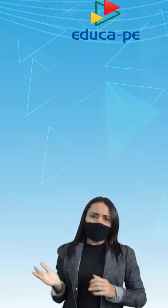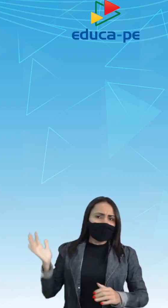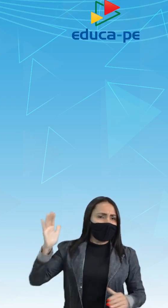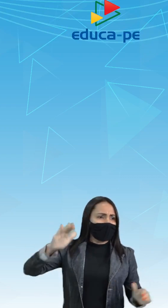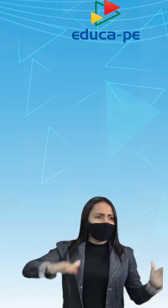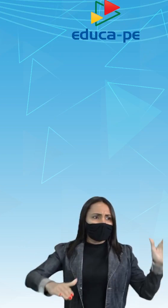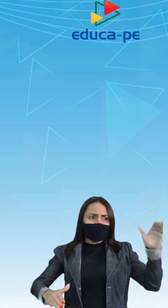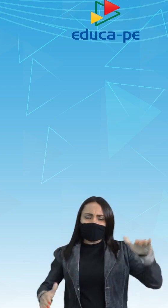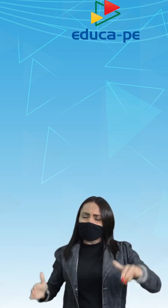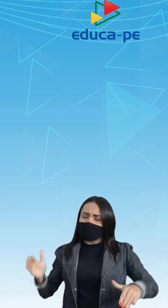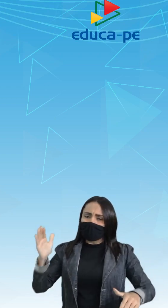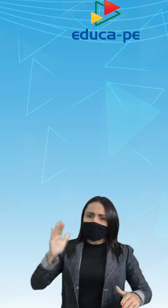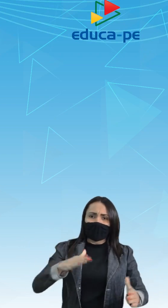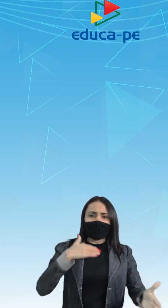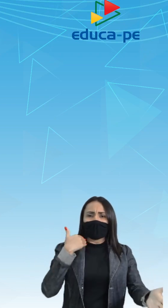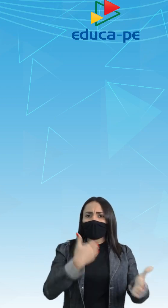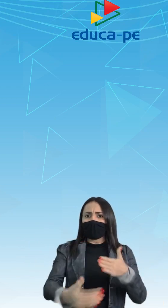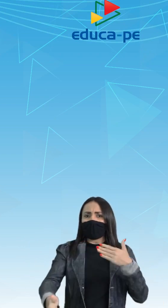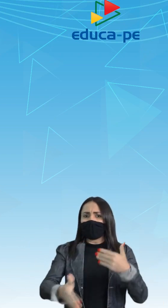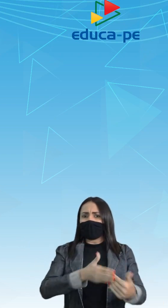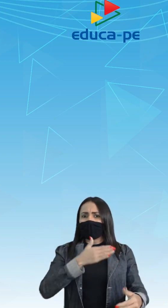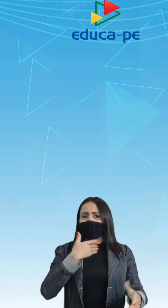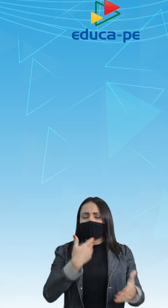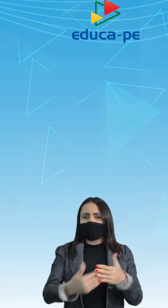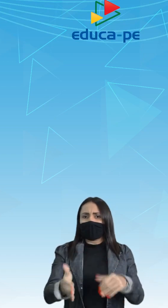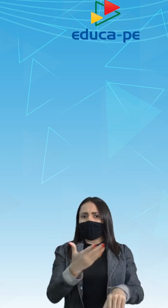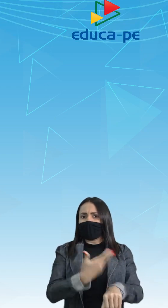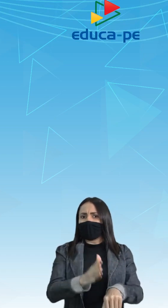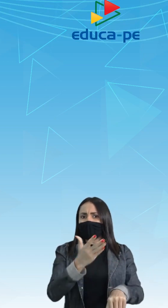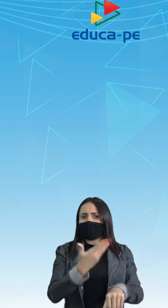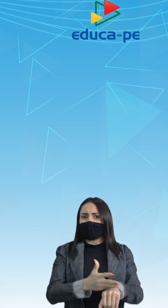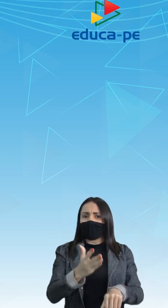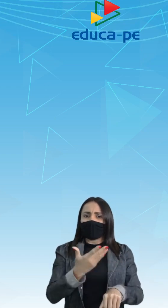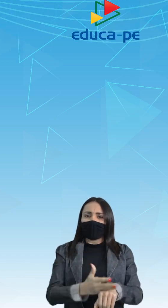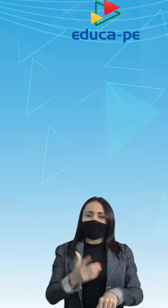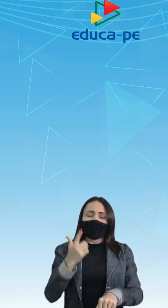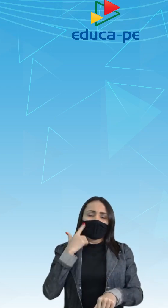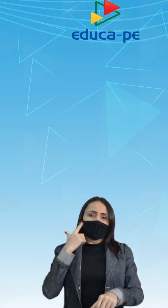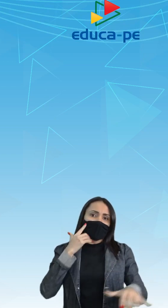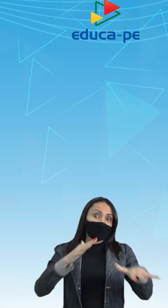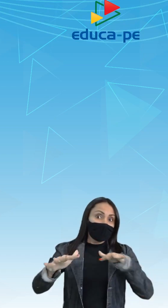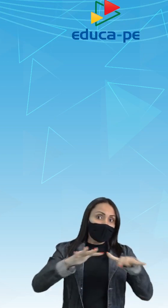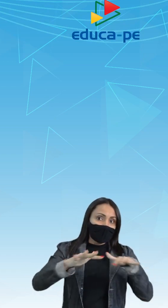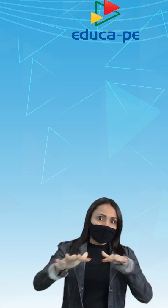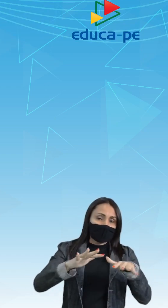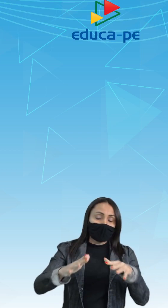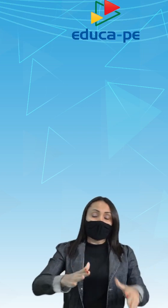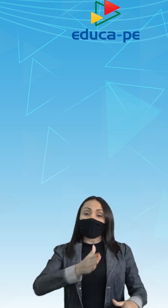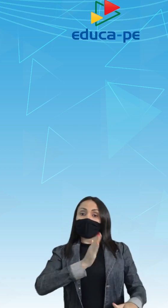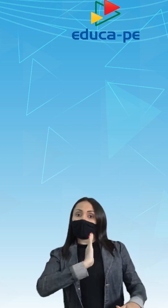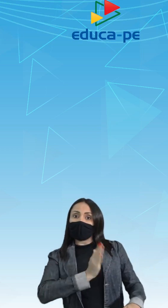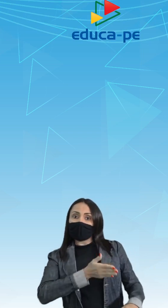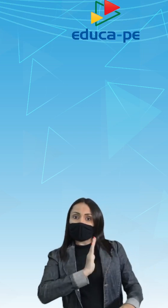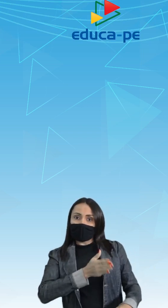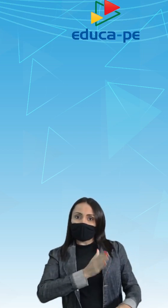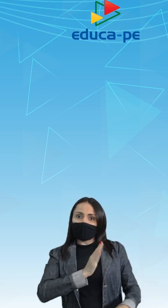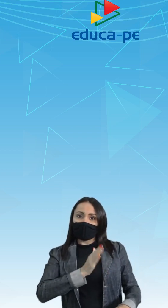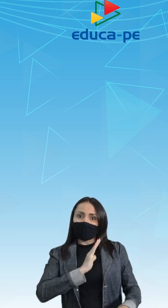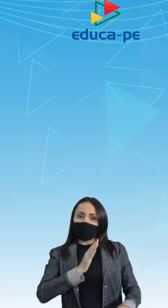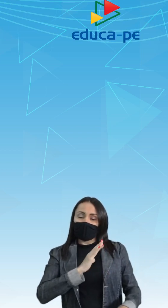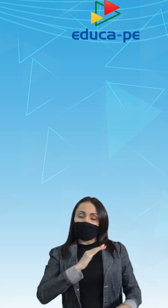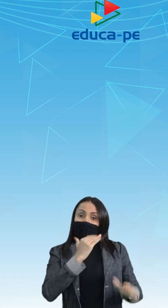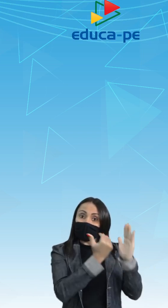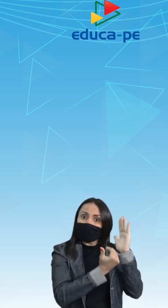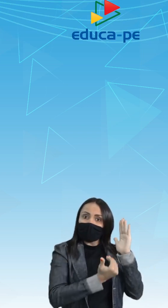se não a prática de qualquer outra atividade aeróbica, é claro que a pressão arterial ela vai